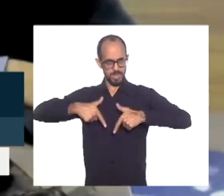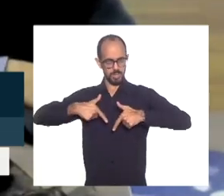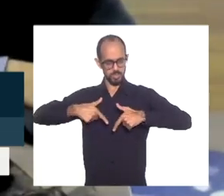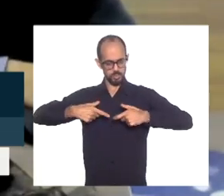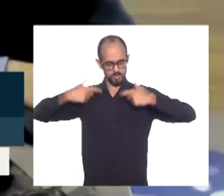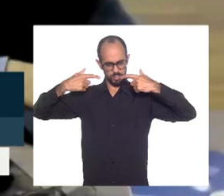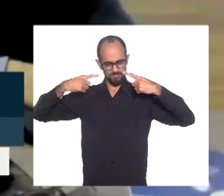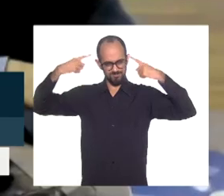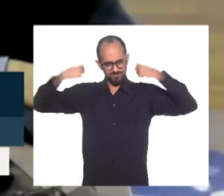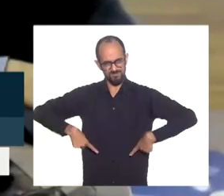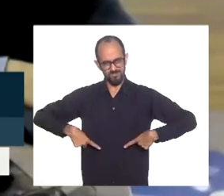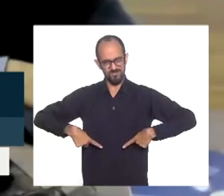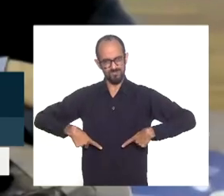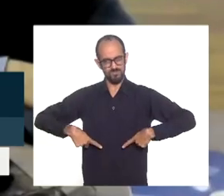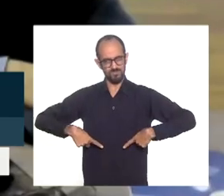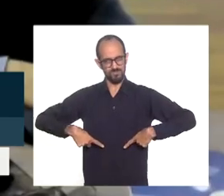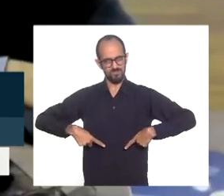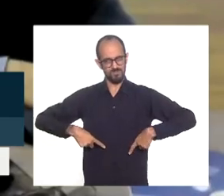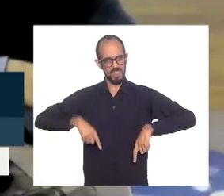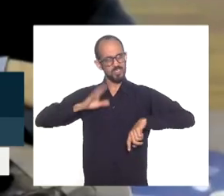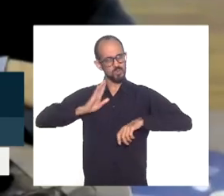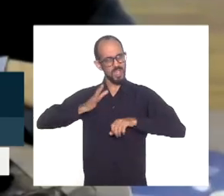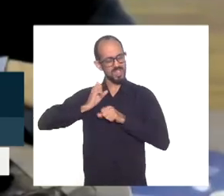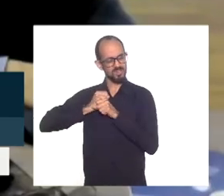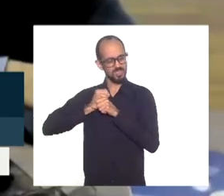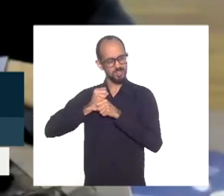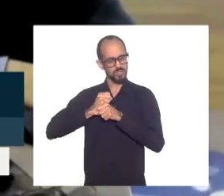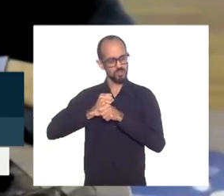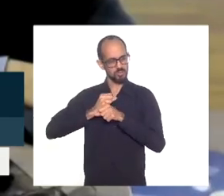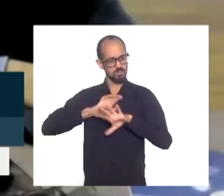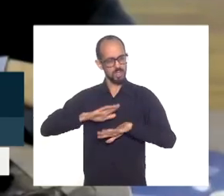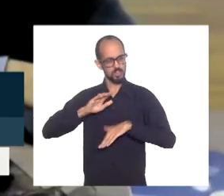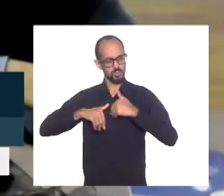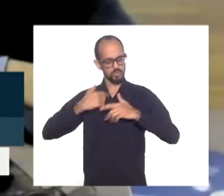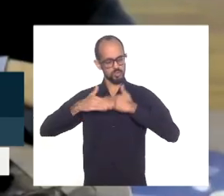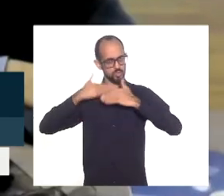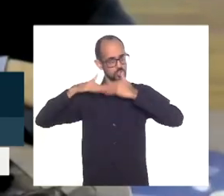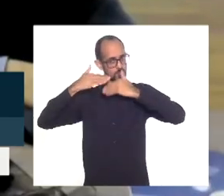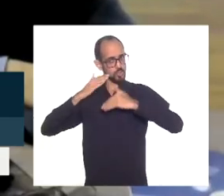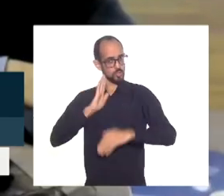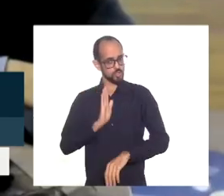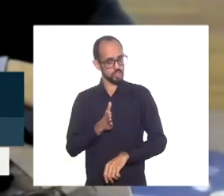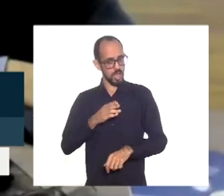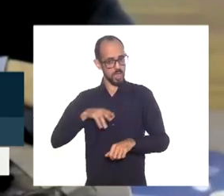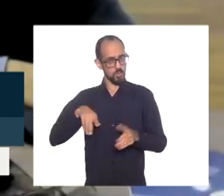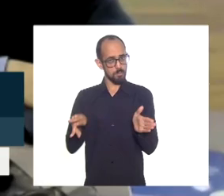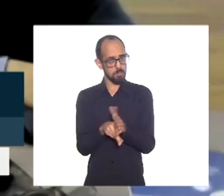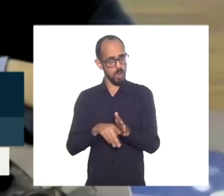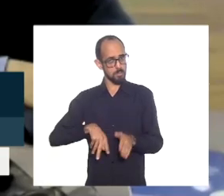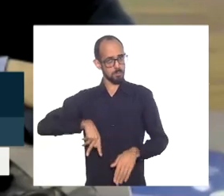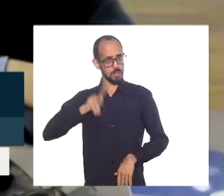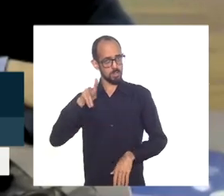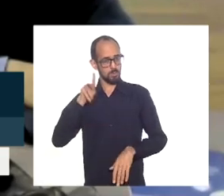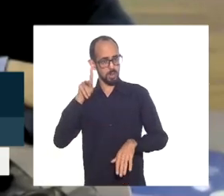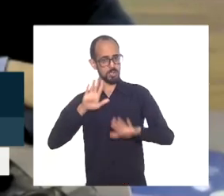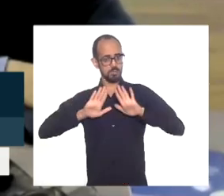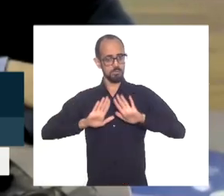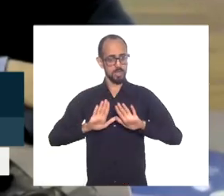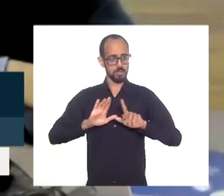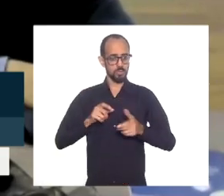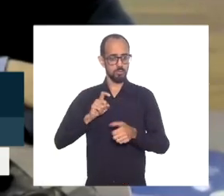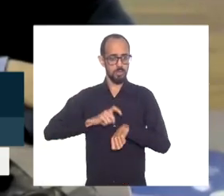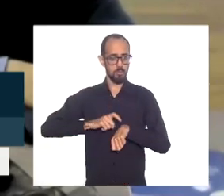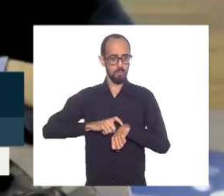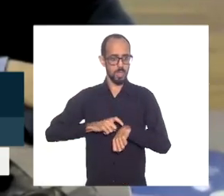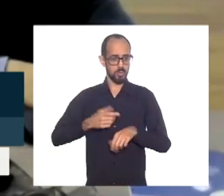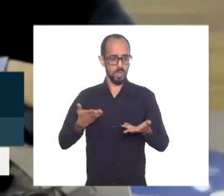e foi assim ao longo dos anos, sem dúvida, e a gente avançou até nesse confronto com a própria Petrobras, mas eu acho que agora o momento é